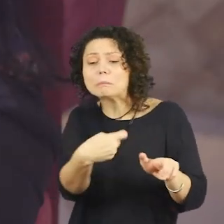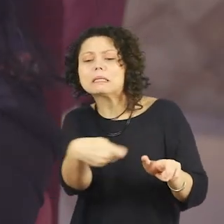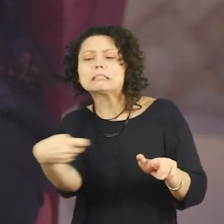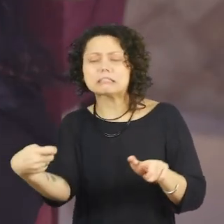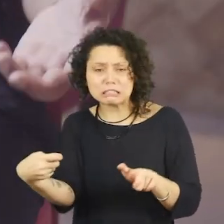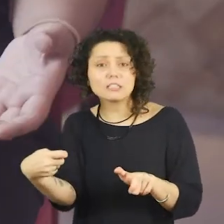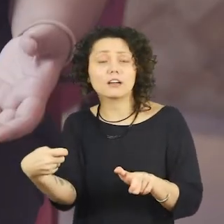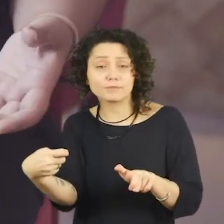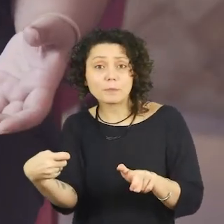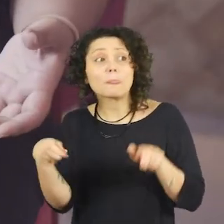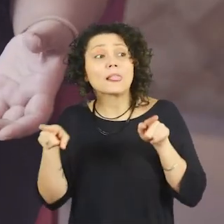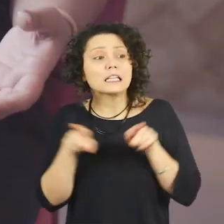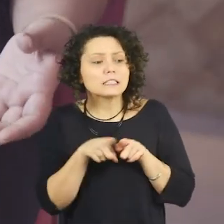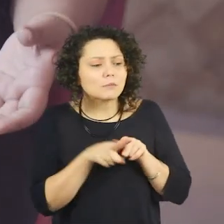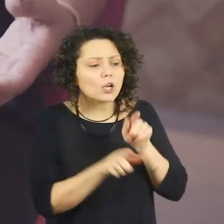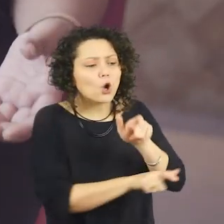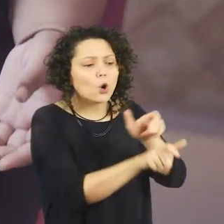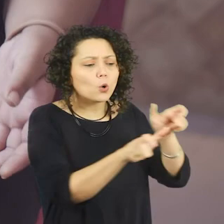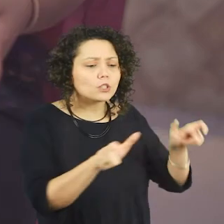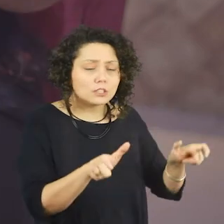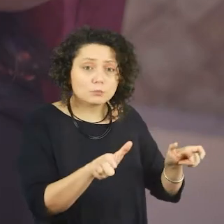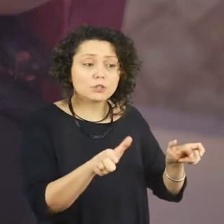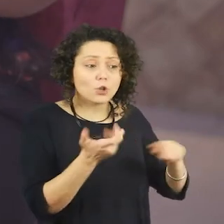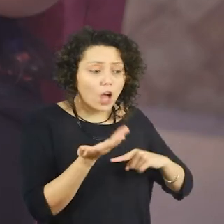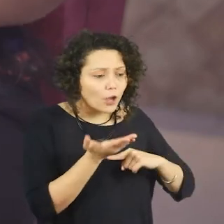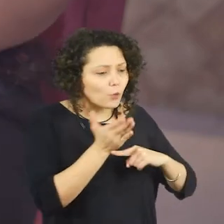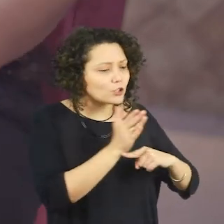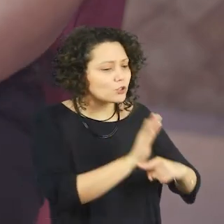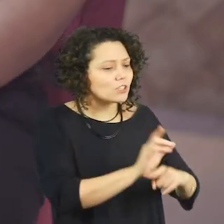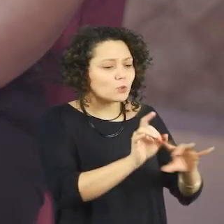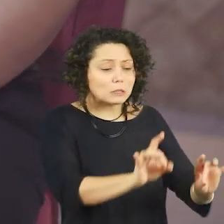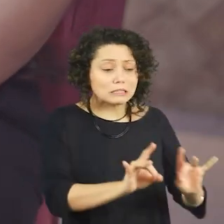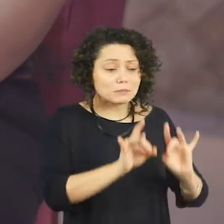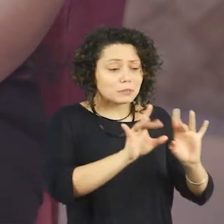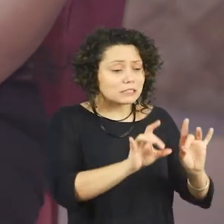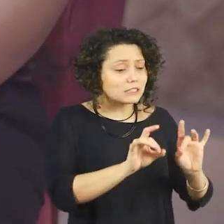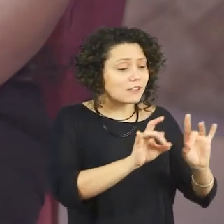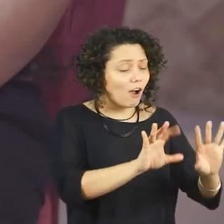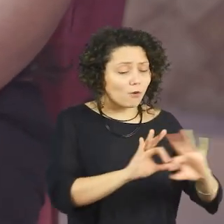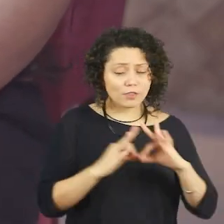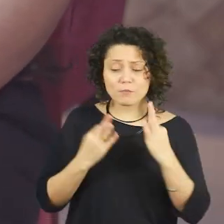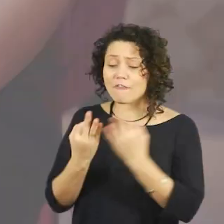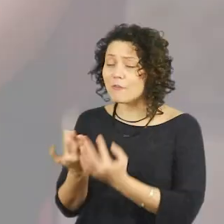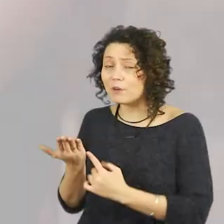Eu me vejo fazendo a diferença na vida de outras pessoas e da minha família também.